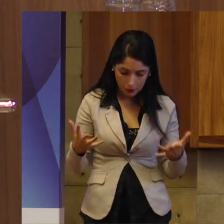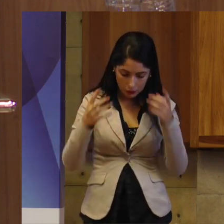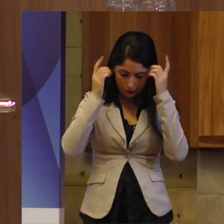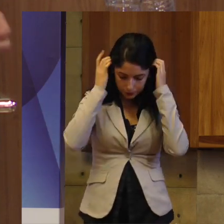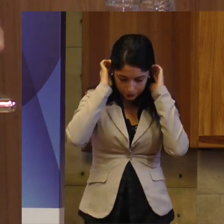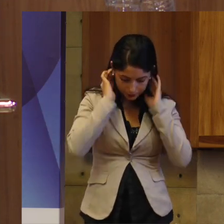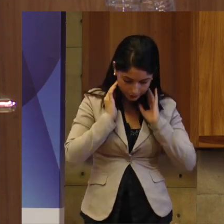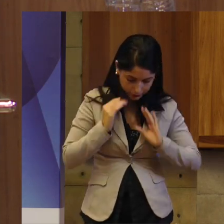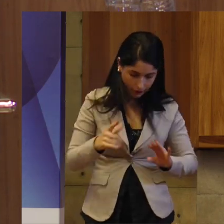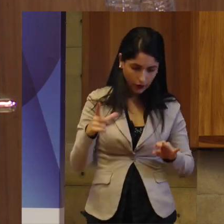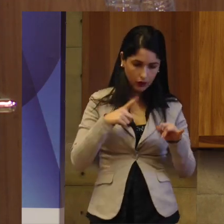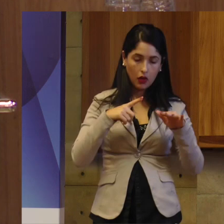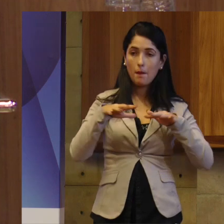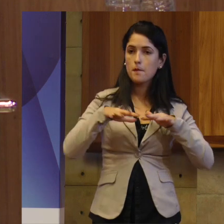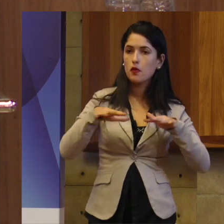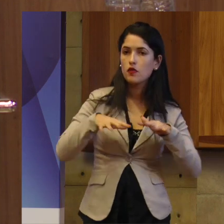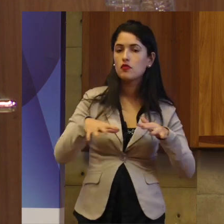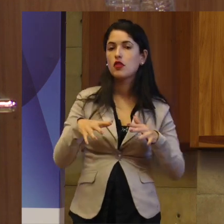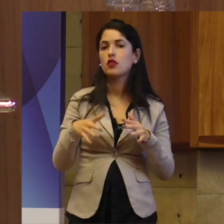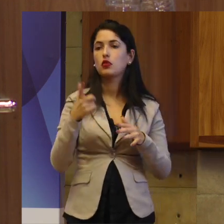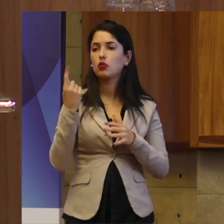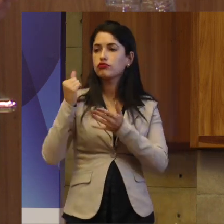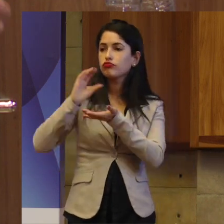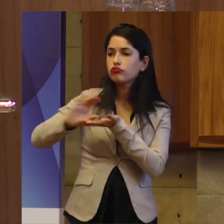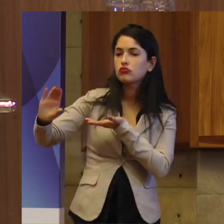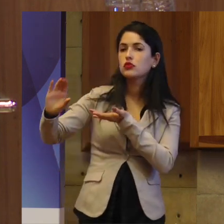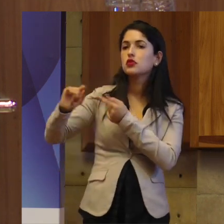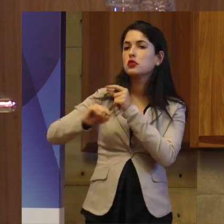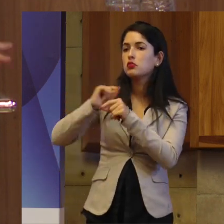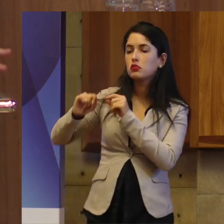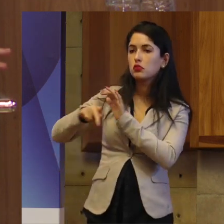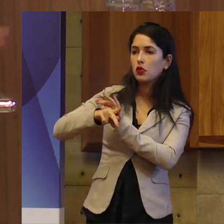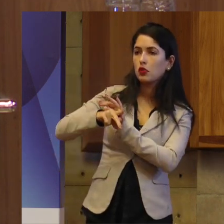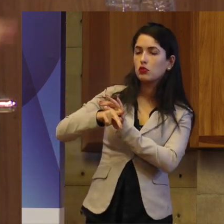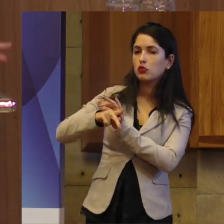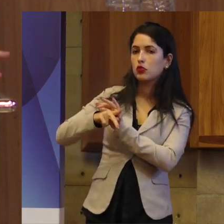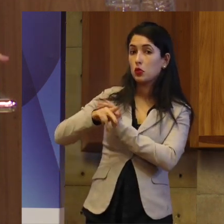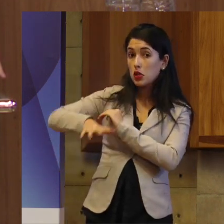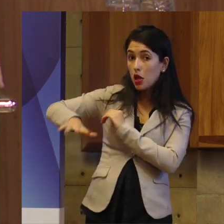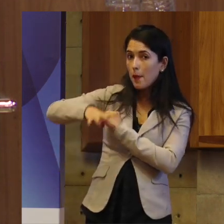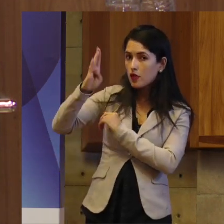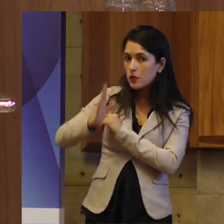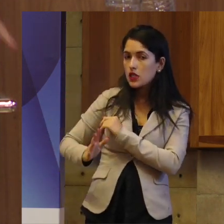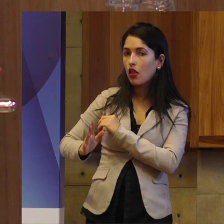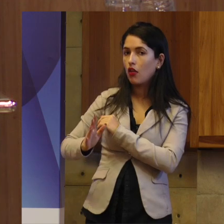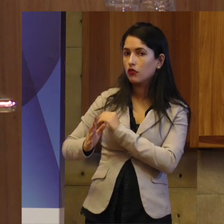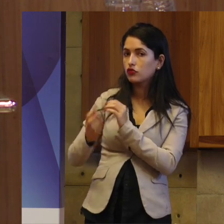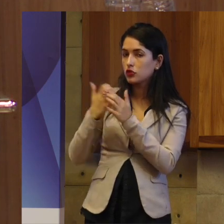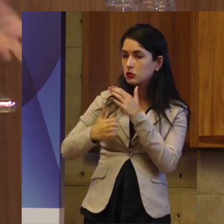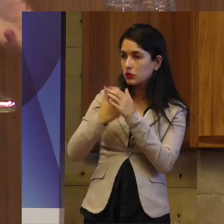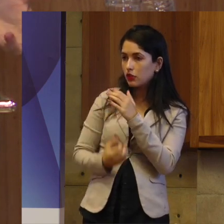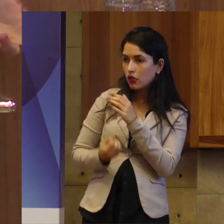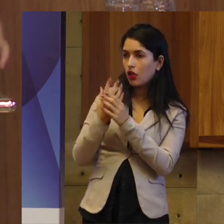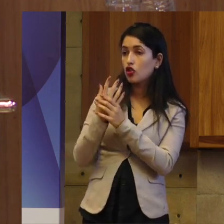Há todo um movimento para atração de investimentos de venture capital no ambiente brasileiro de startups. O dinheiro no